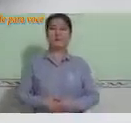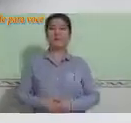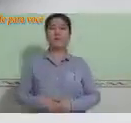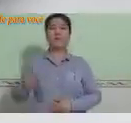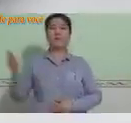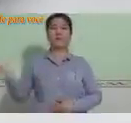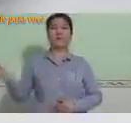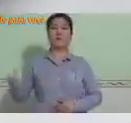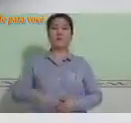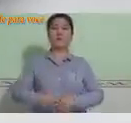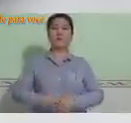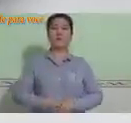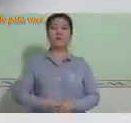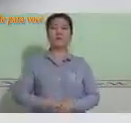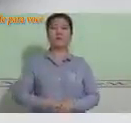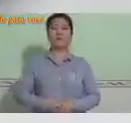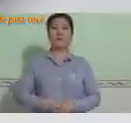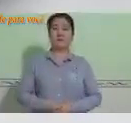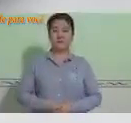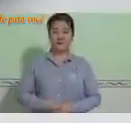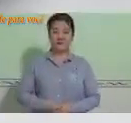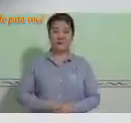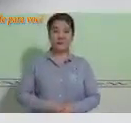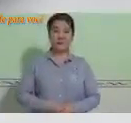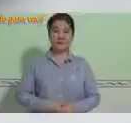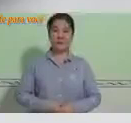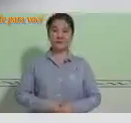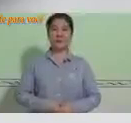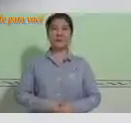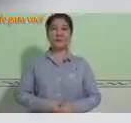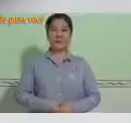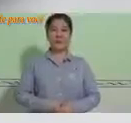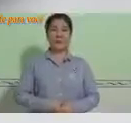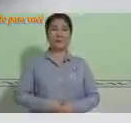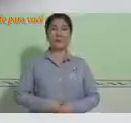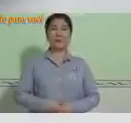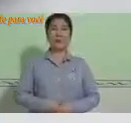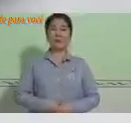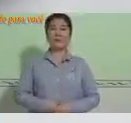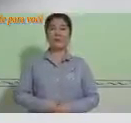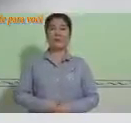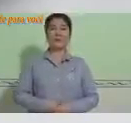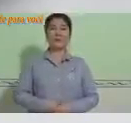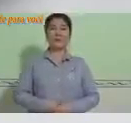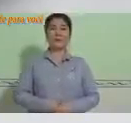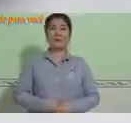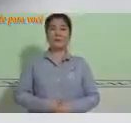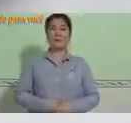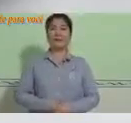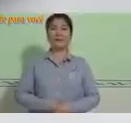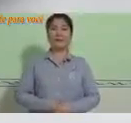rlm ntt menos efeitos colaterais no resto do corpo vírgula como alterações de mobília